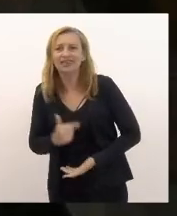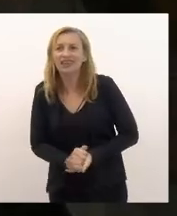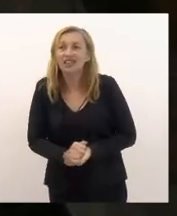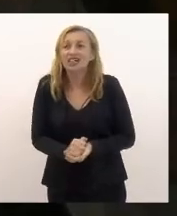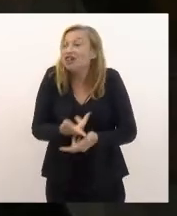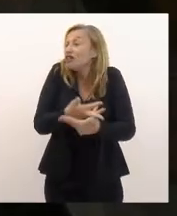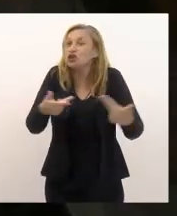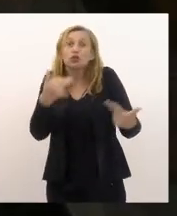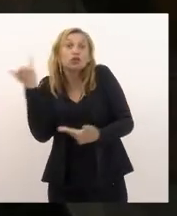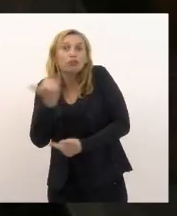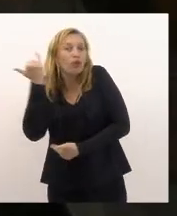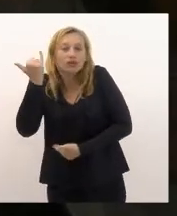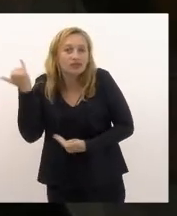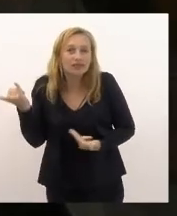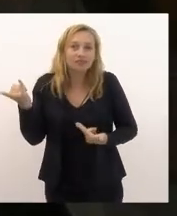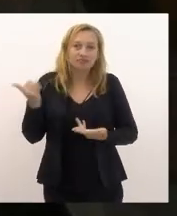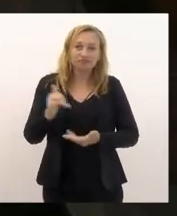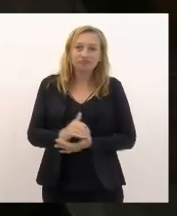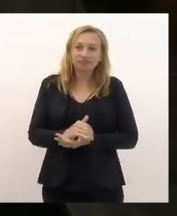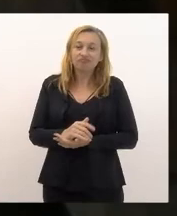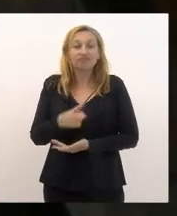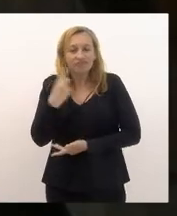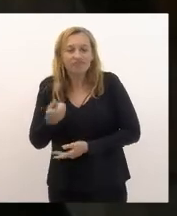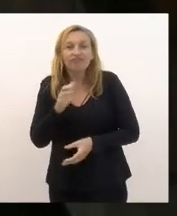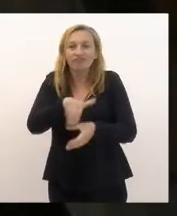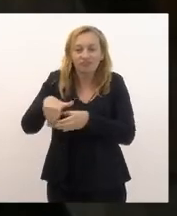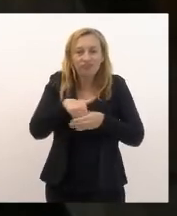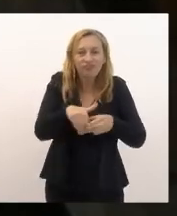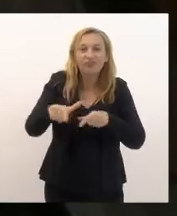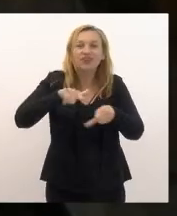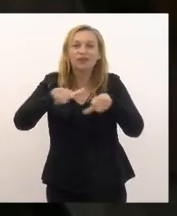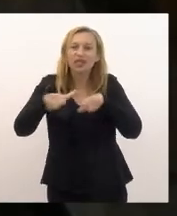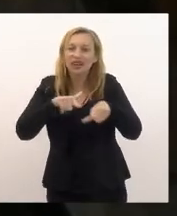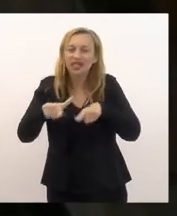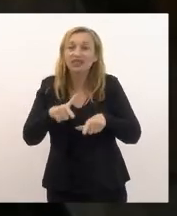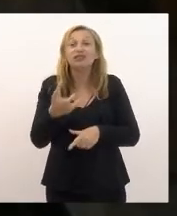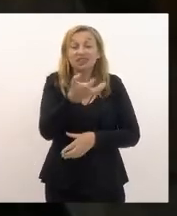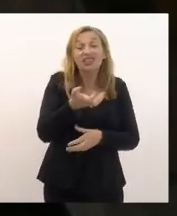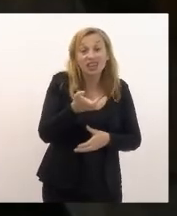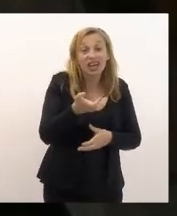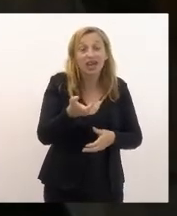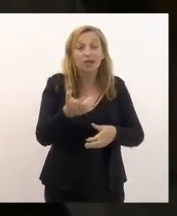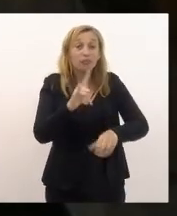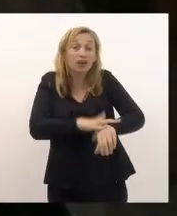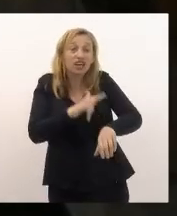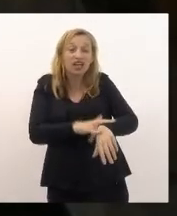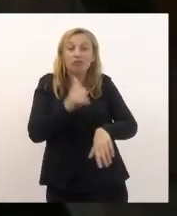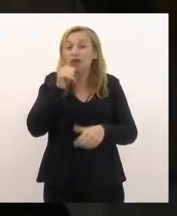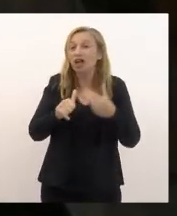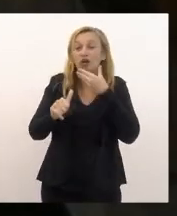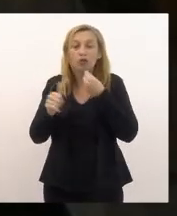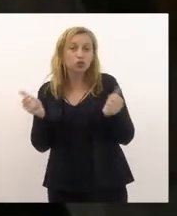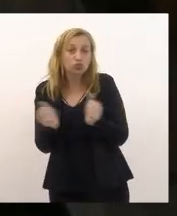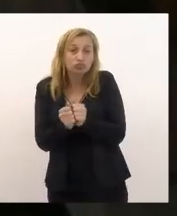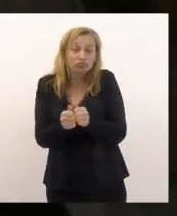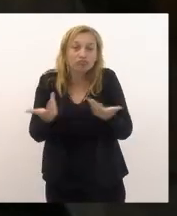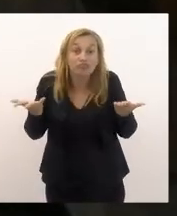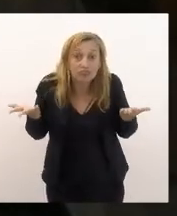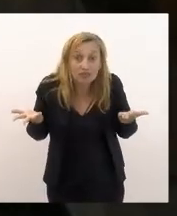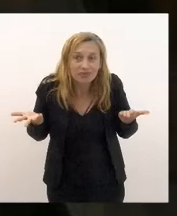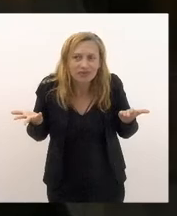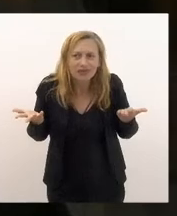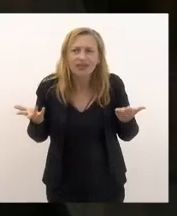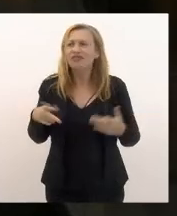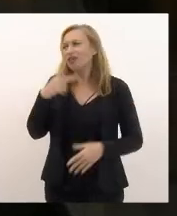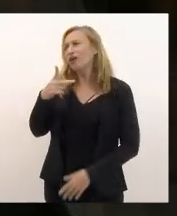Tanta coisa importante para nós votarmos, trabalharmos, vocês querem banheiro unissex. E bem